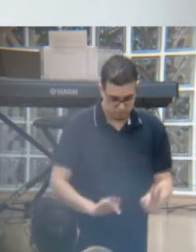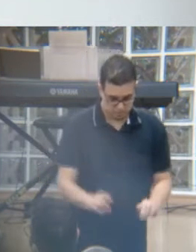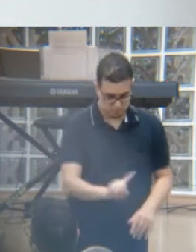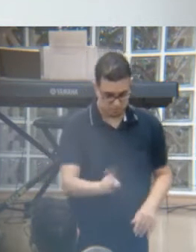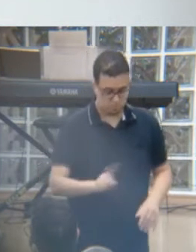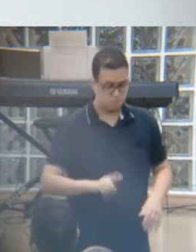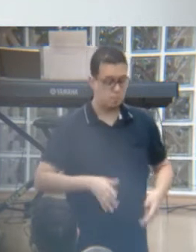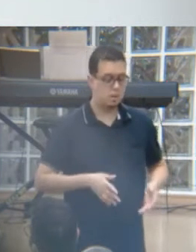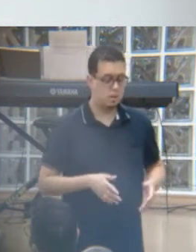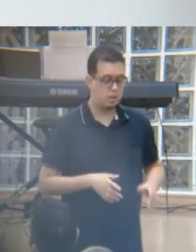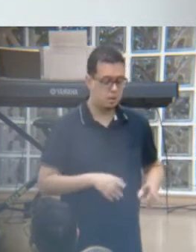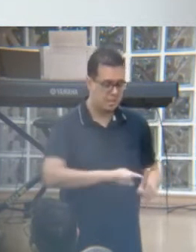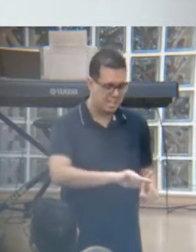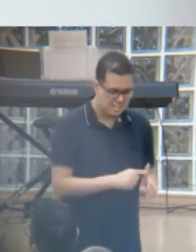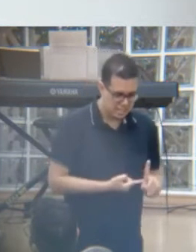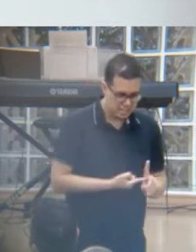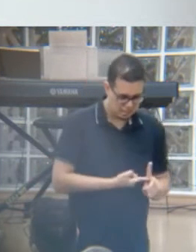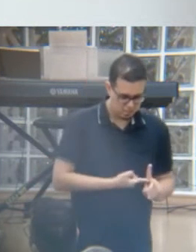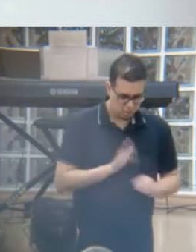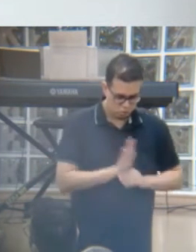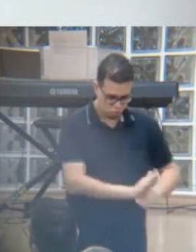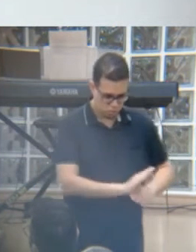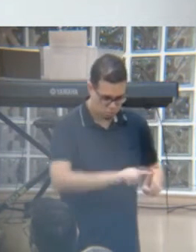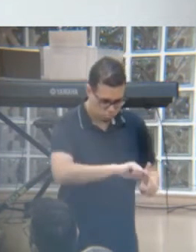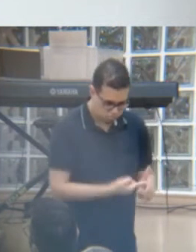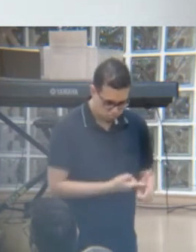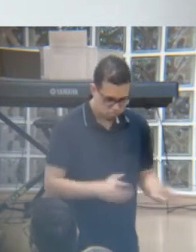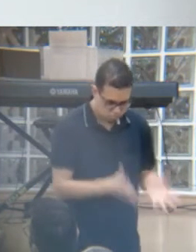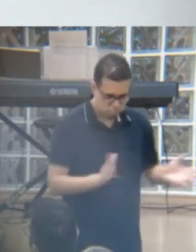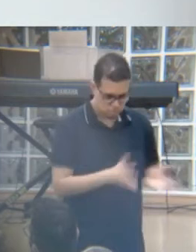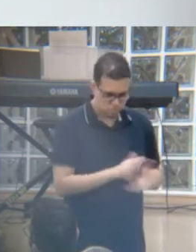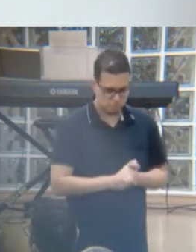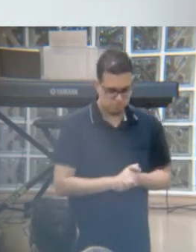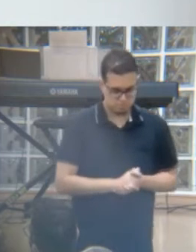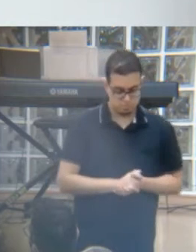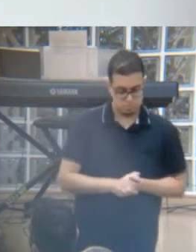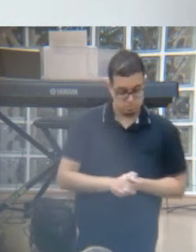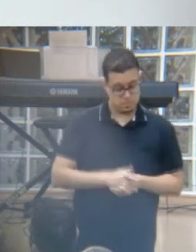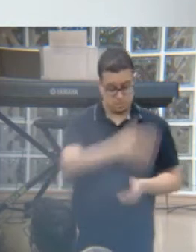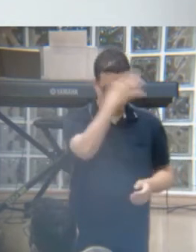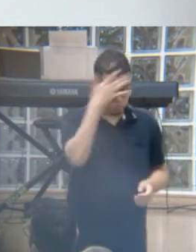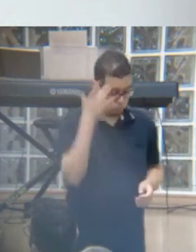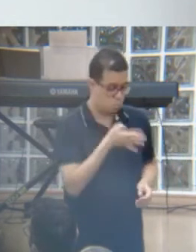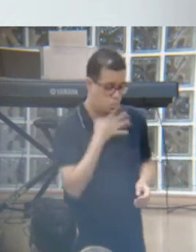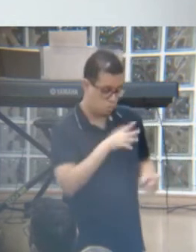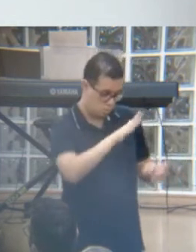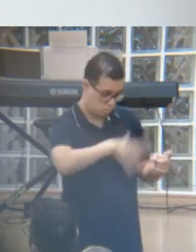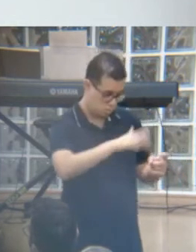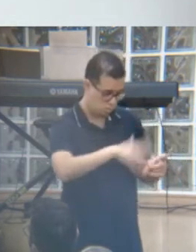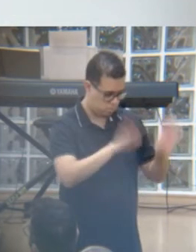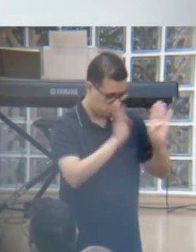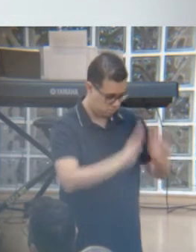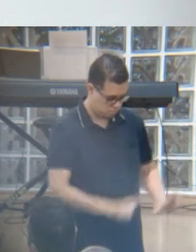Ele é quem mandava chover e que mandava parar para os seus adoradores. Então,